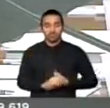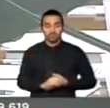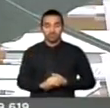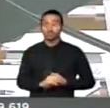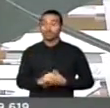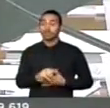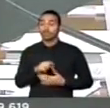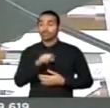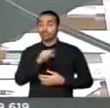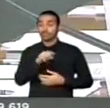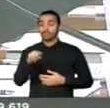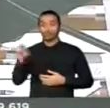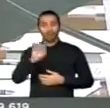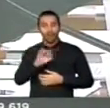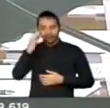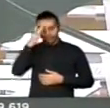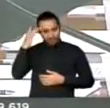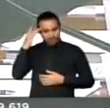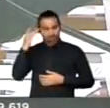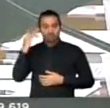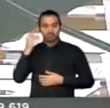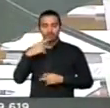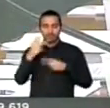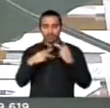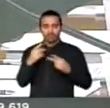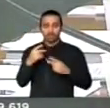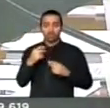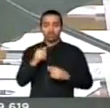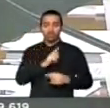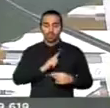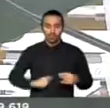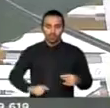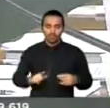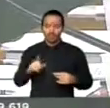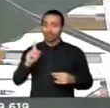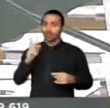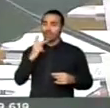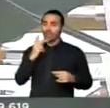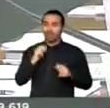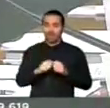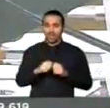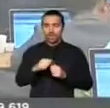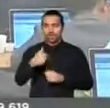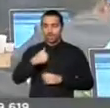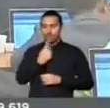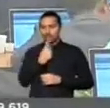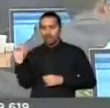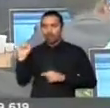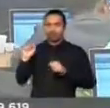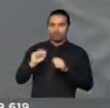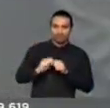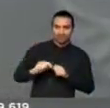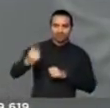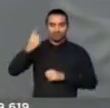momento, categoricamente e taxativamente, o governo disse: eu não cometi uma fraude fiscal, eu não cometi